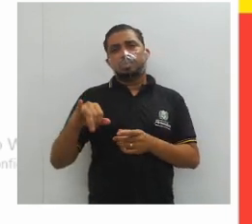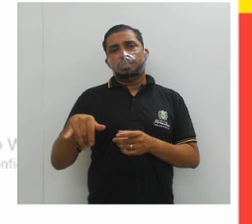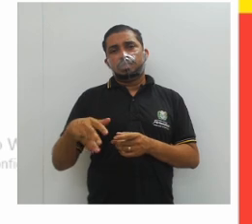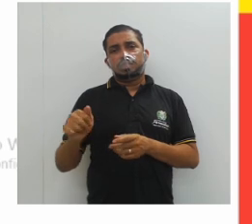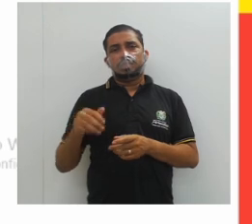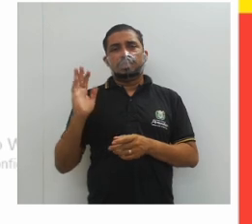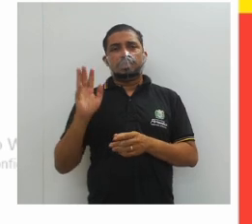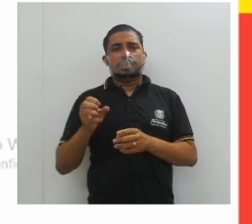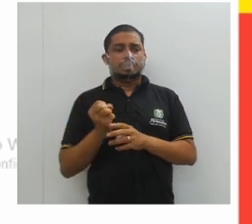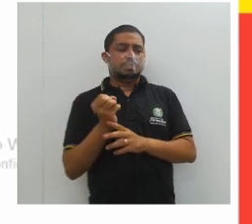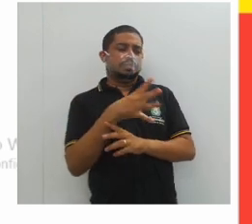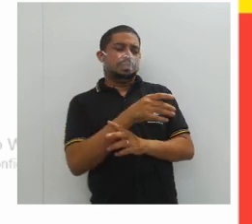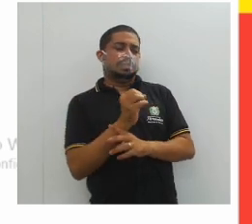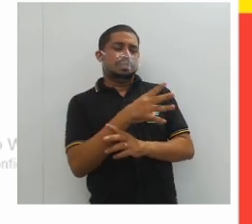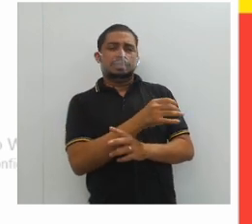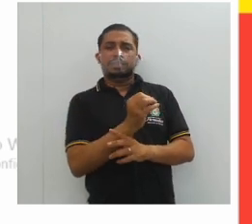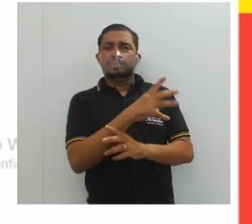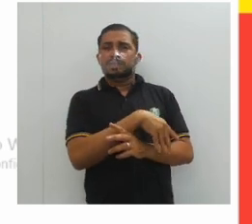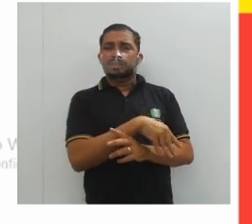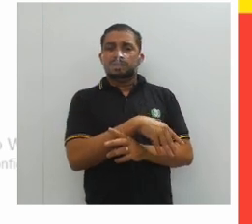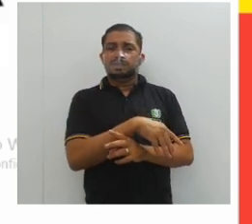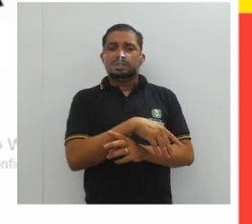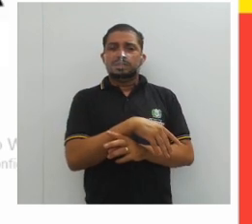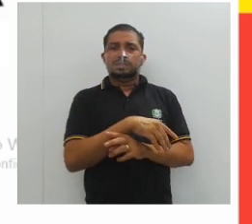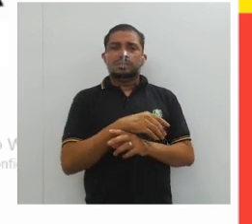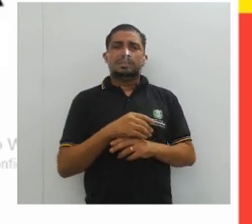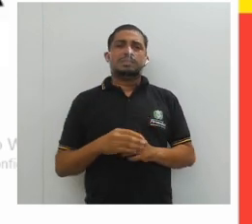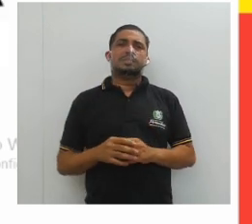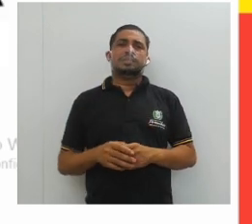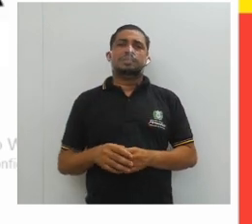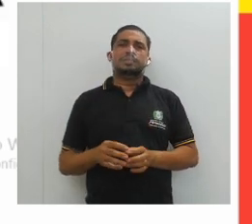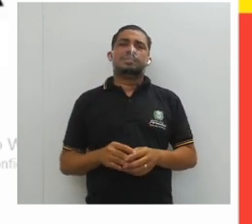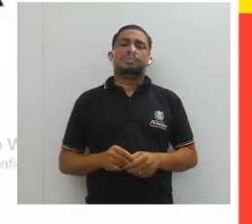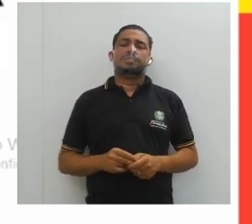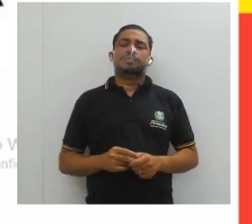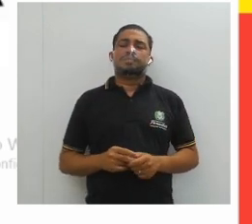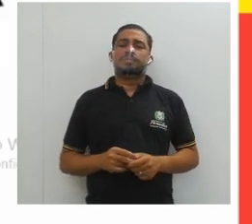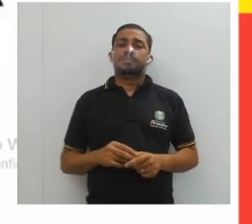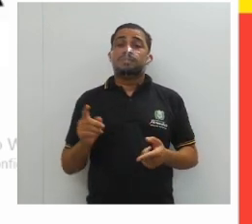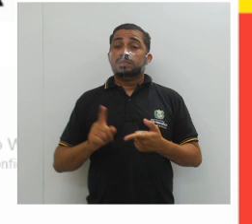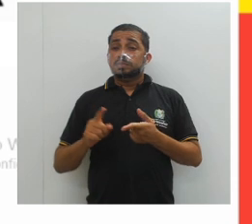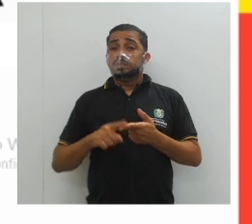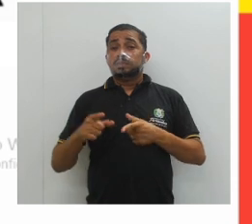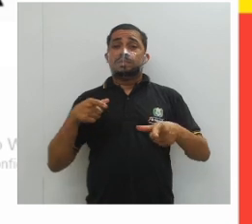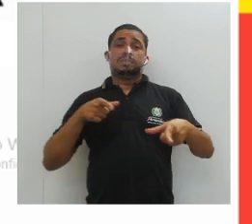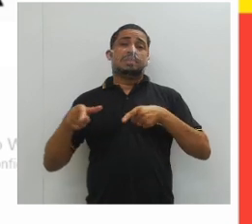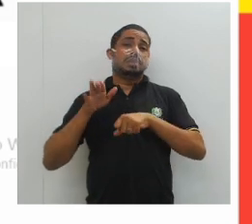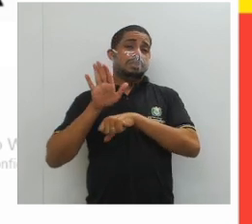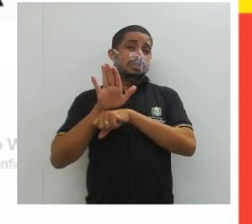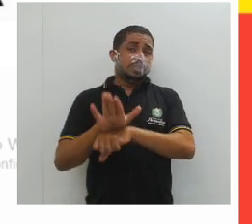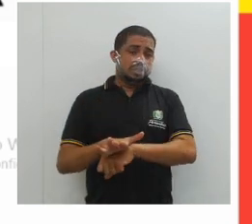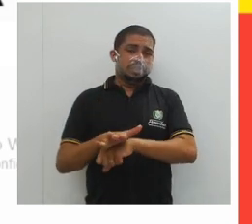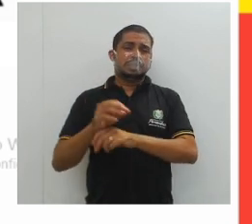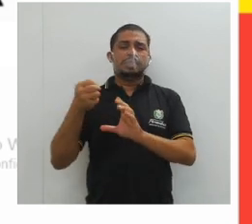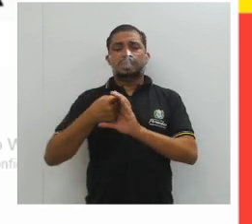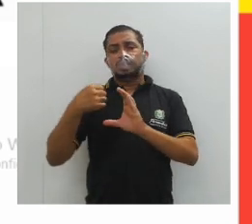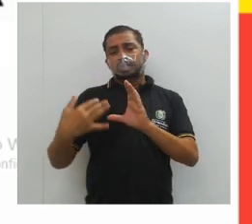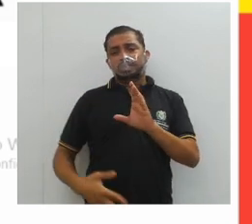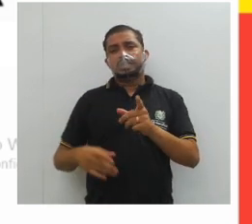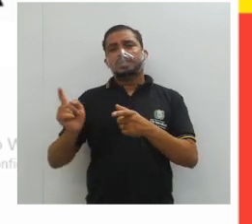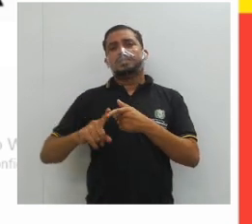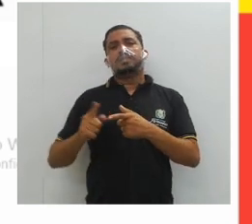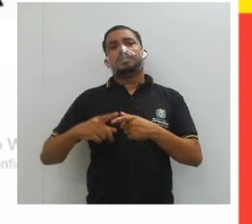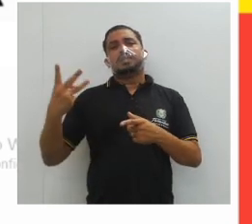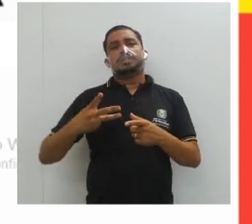soja limpinha dentro da caçamba do trator. Os serviços, né? É uma das características também da